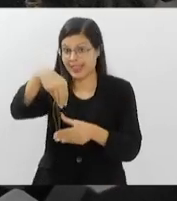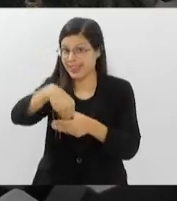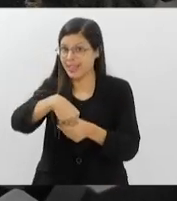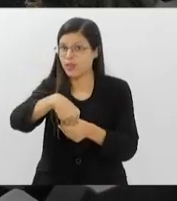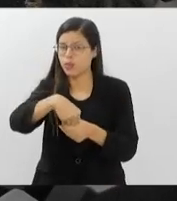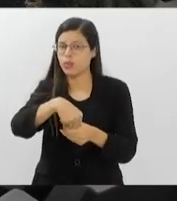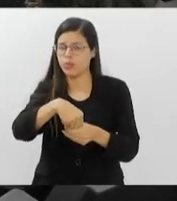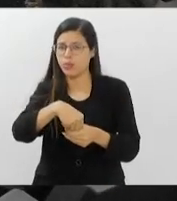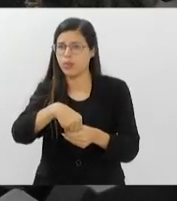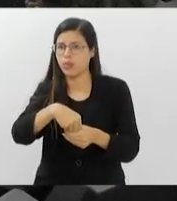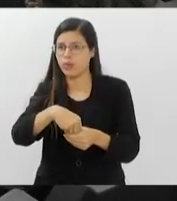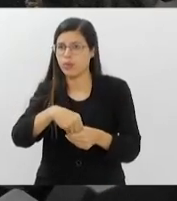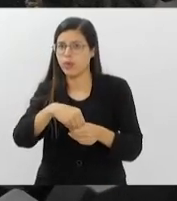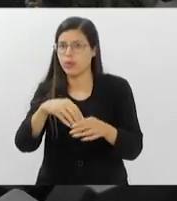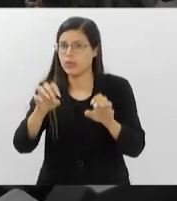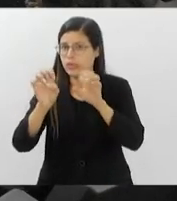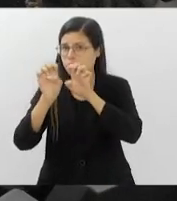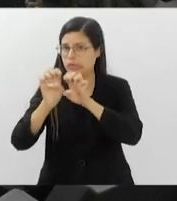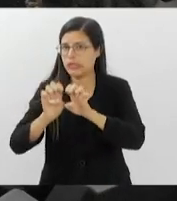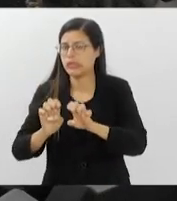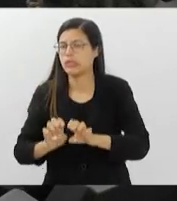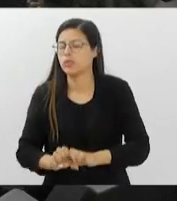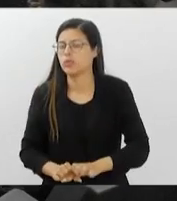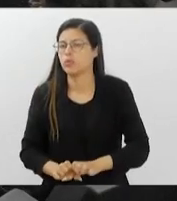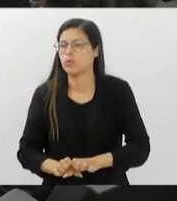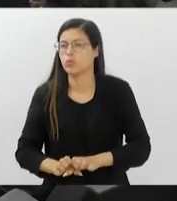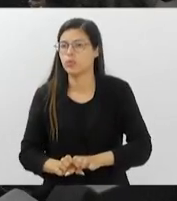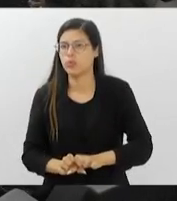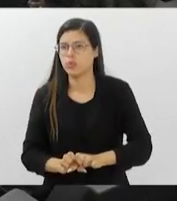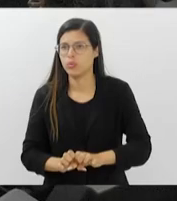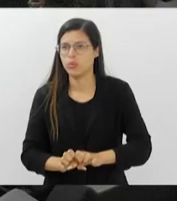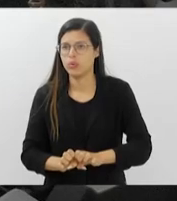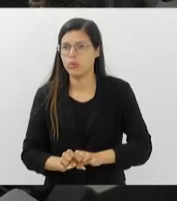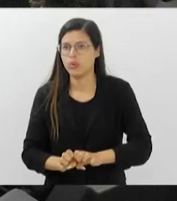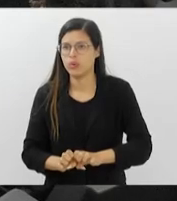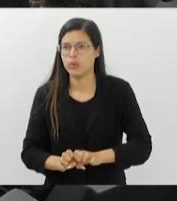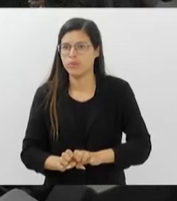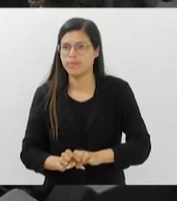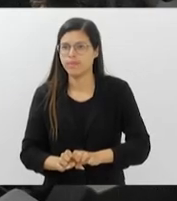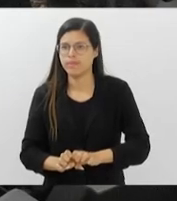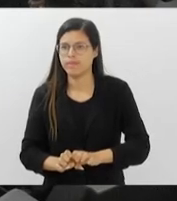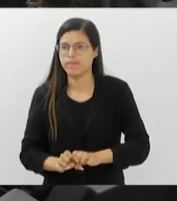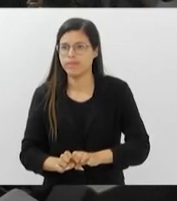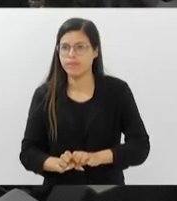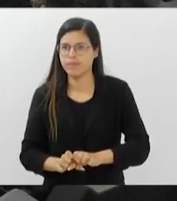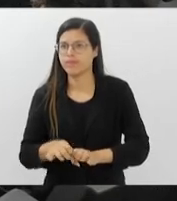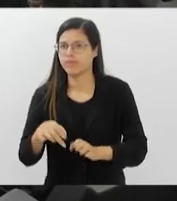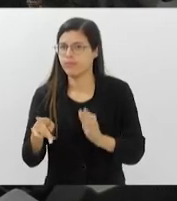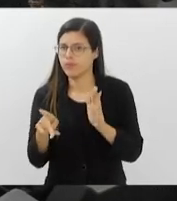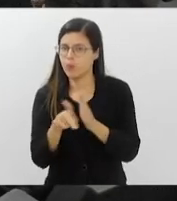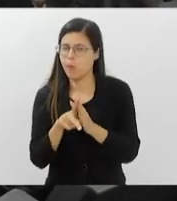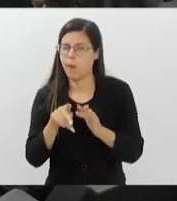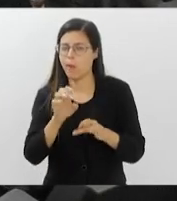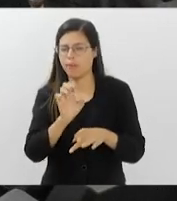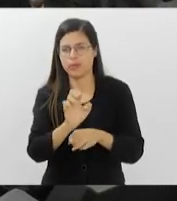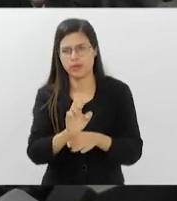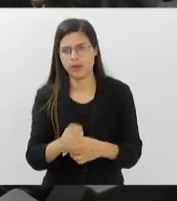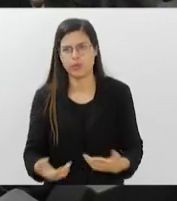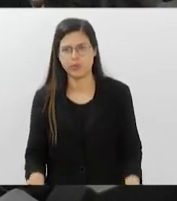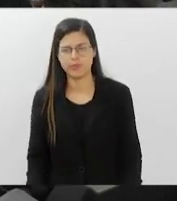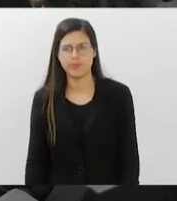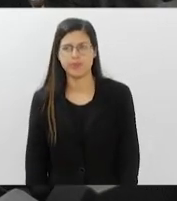dentro da estrutura do próprio Estado dentro da estrutura do próprio